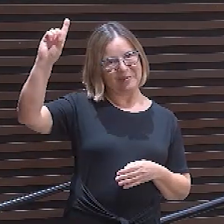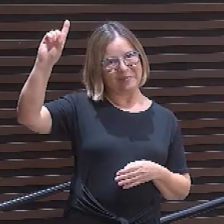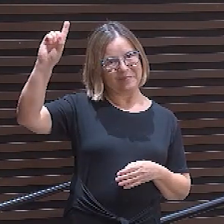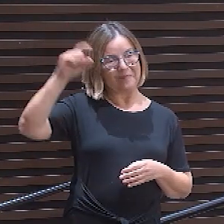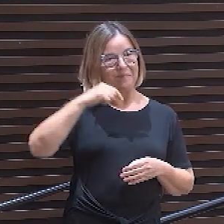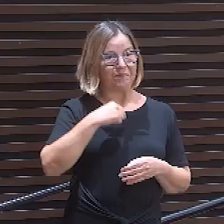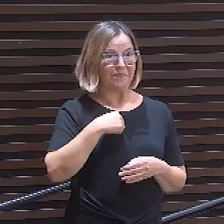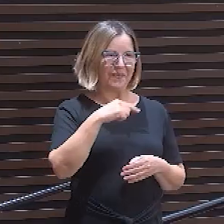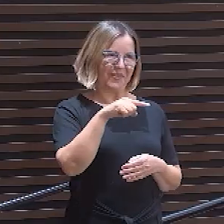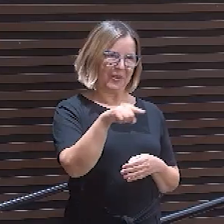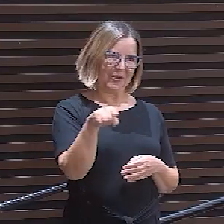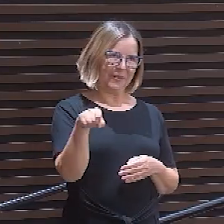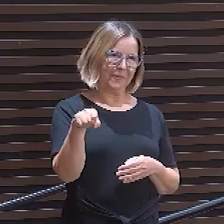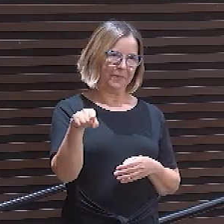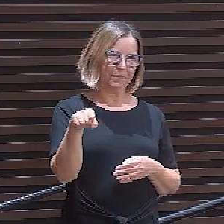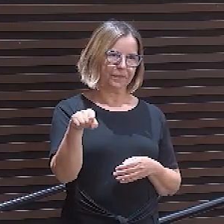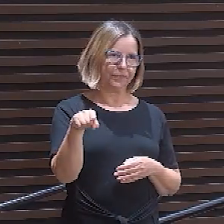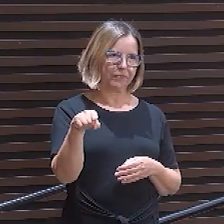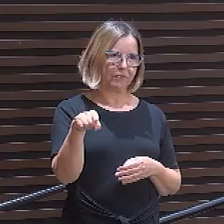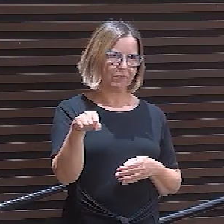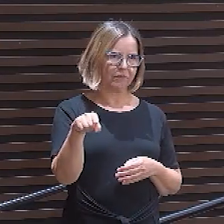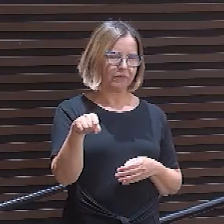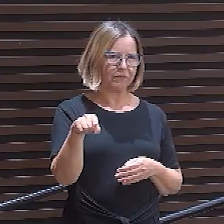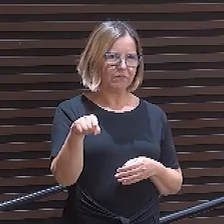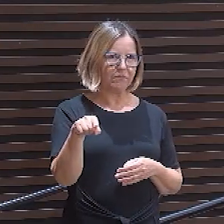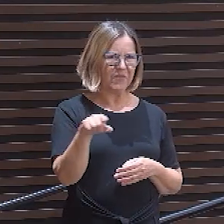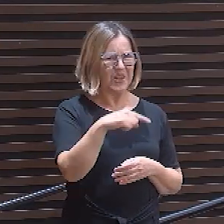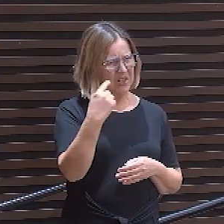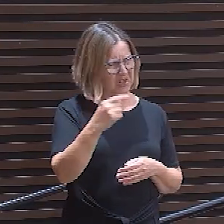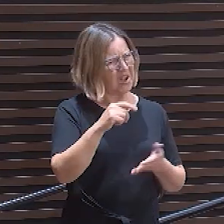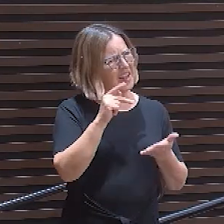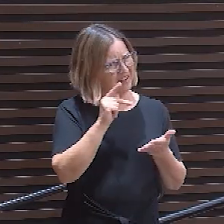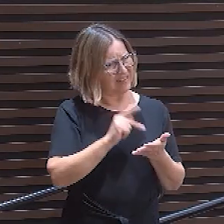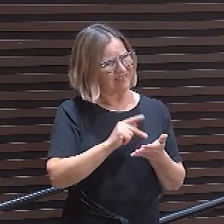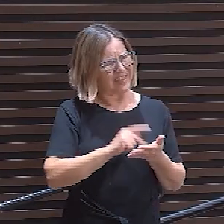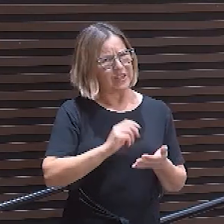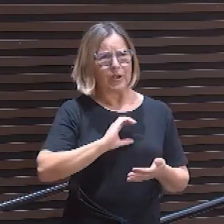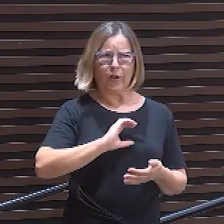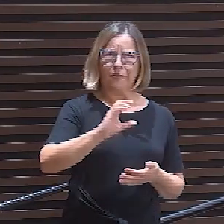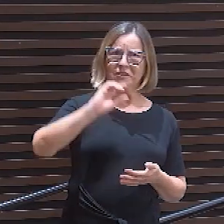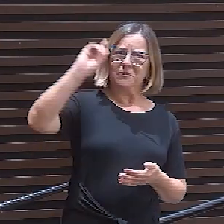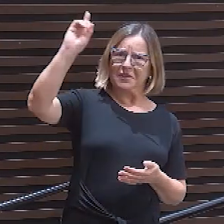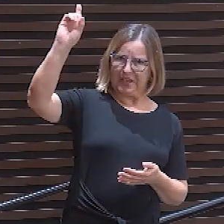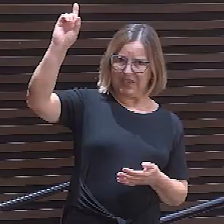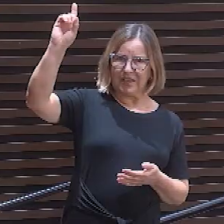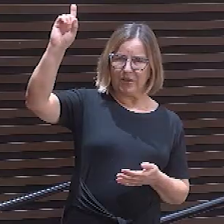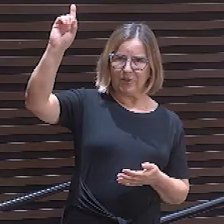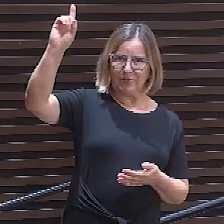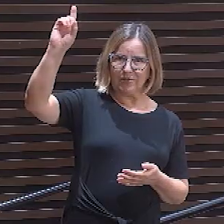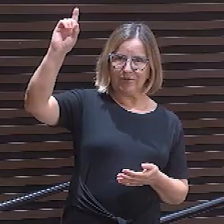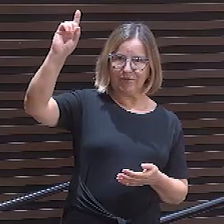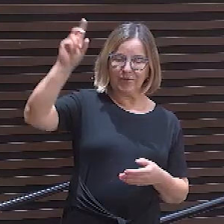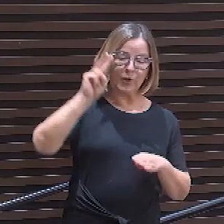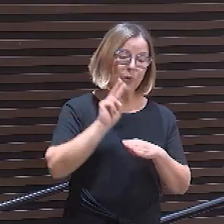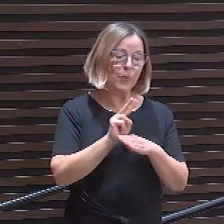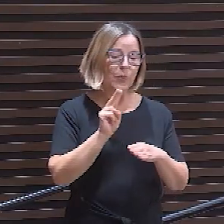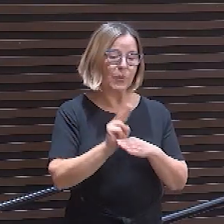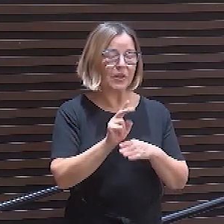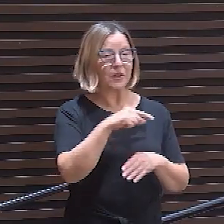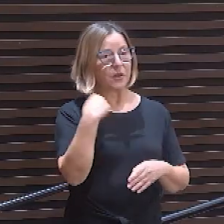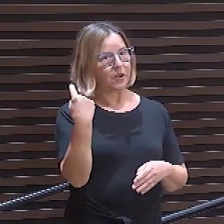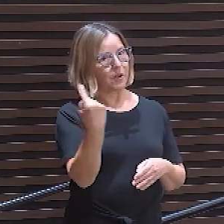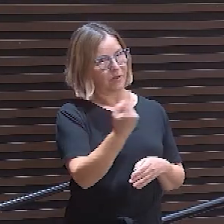você estamos realmente confiando em Deus na criação dos